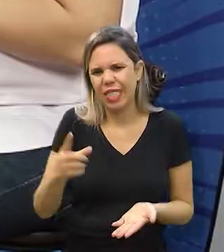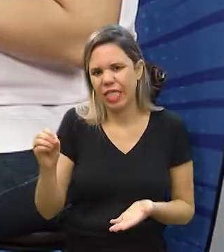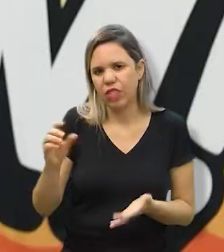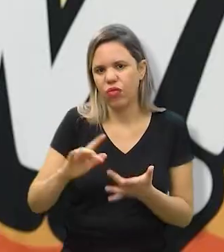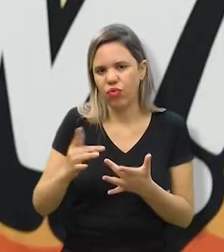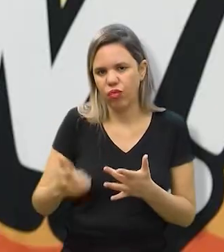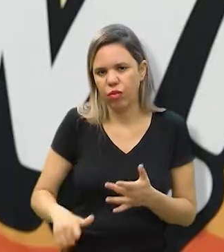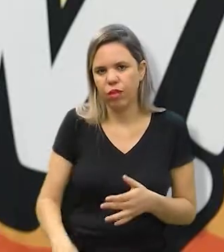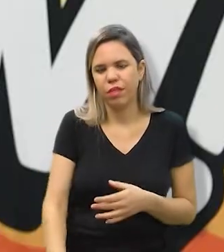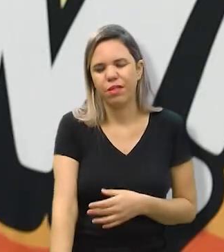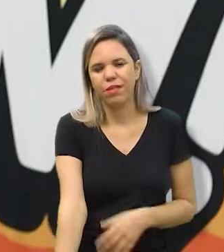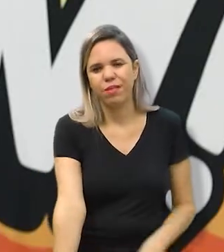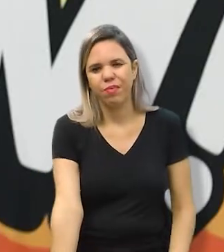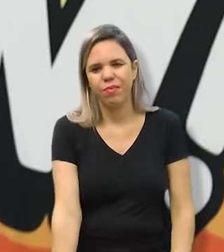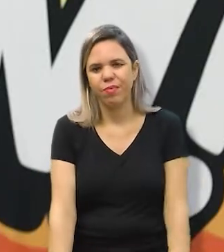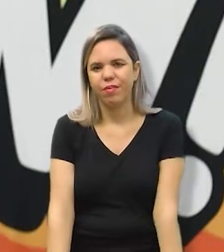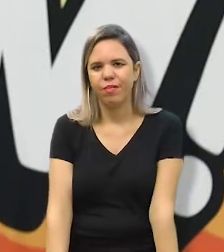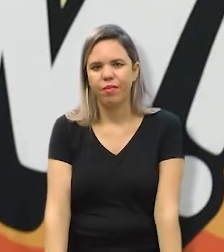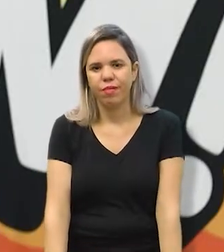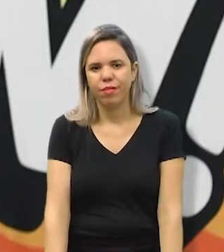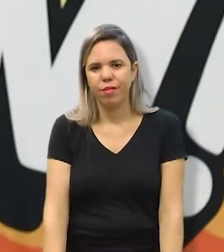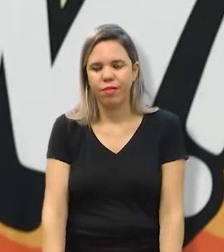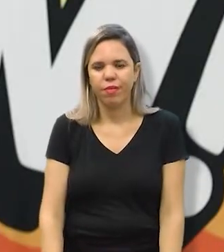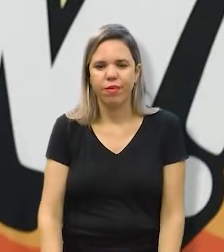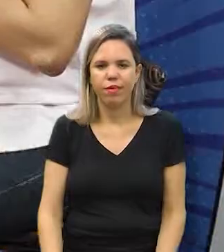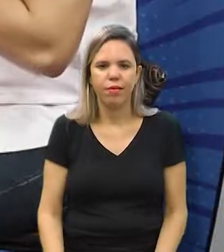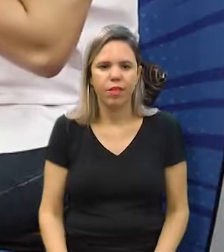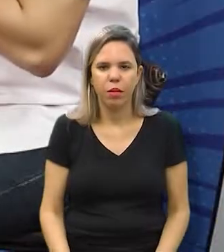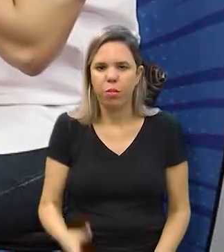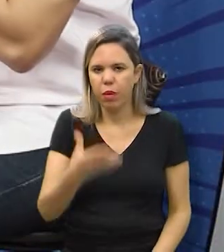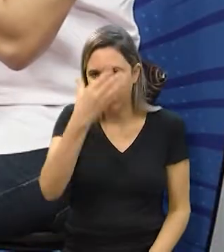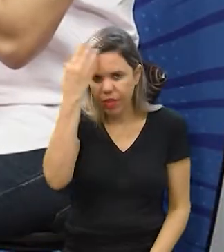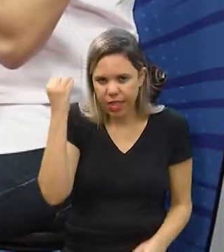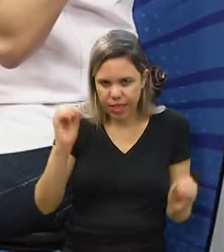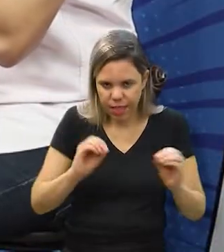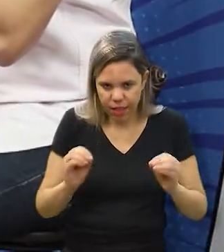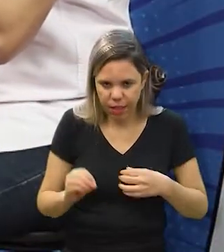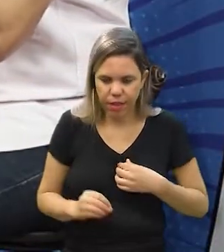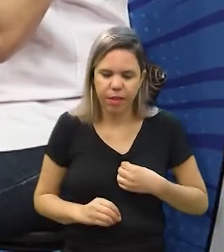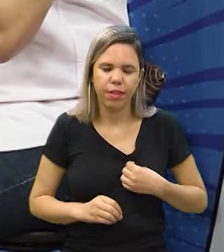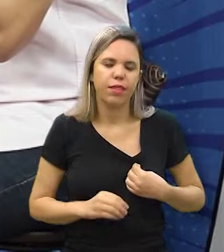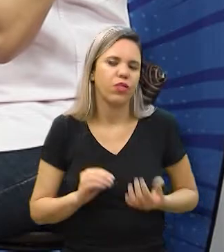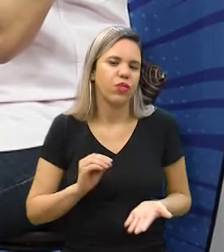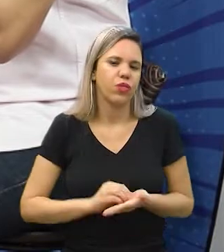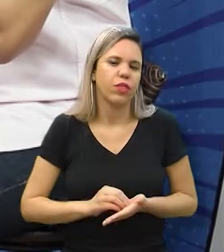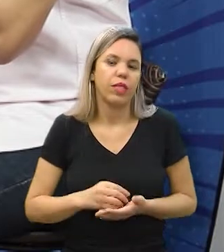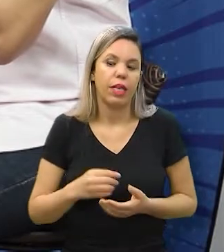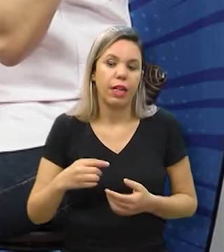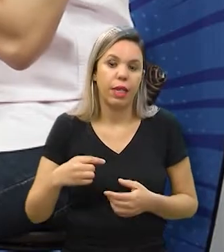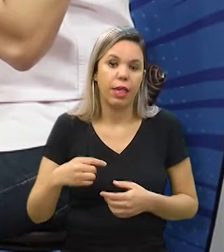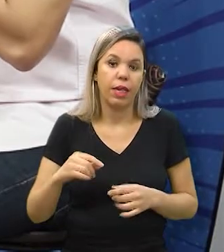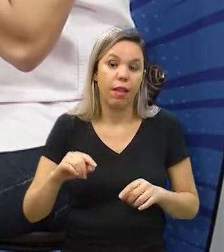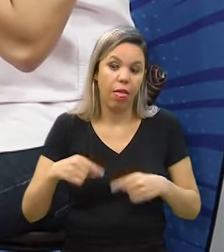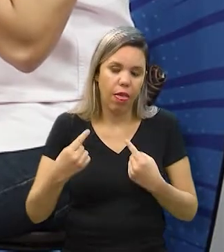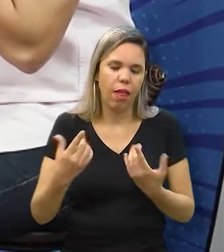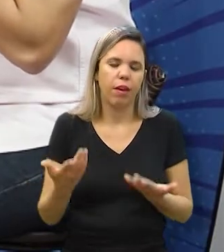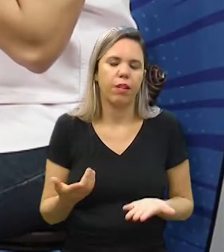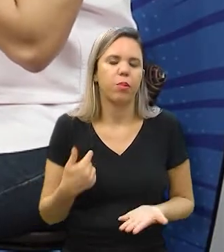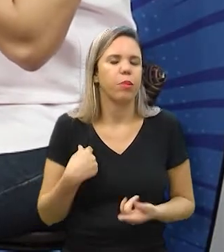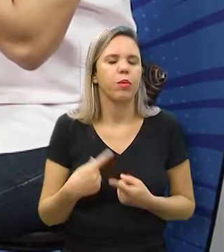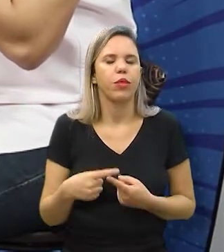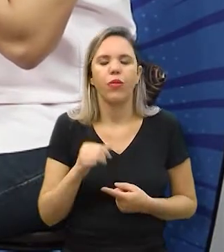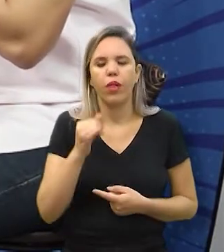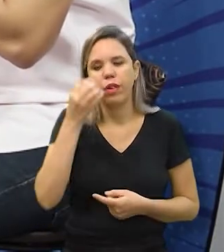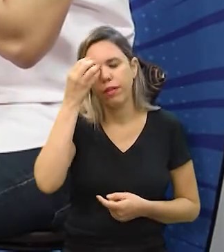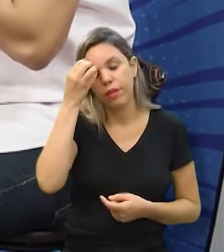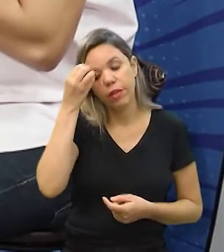vezes. Para não deixar passar nada. Não, mas eles até brigam comigo, porque eu falo assim,